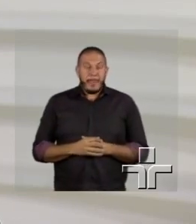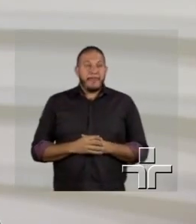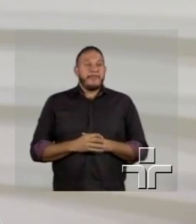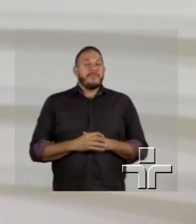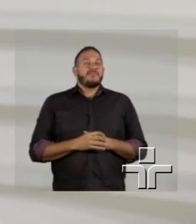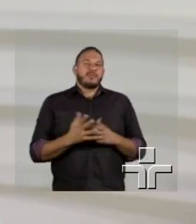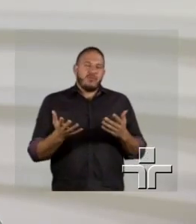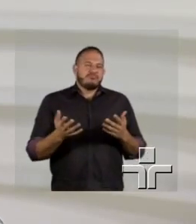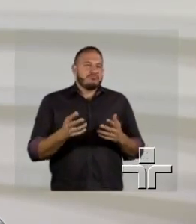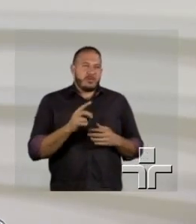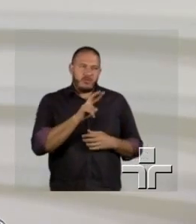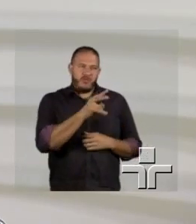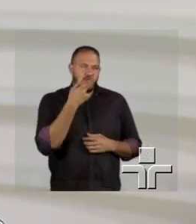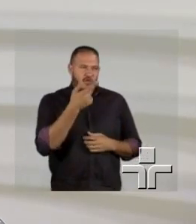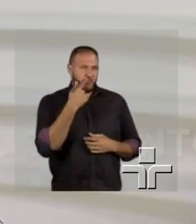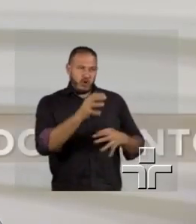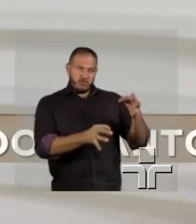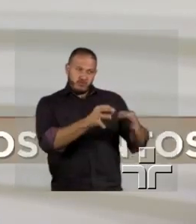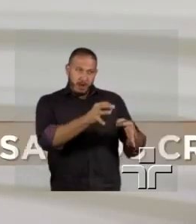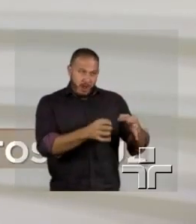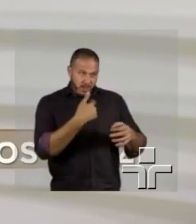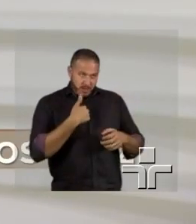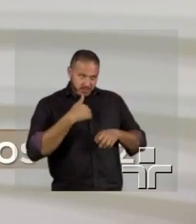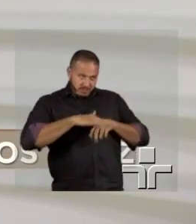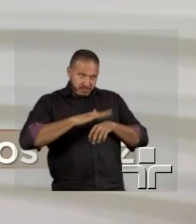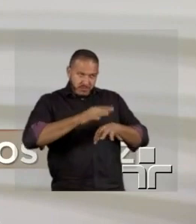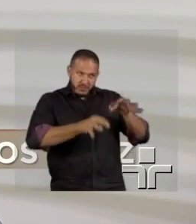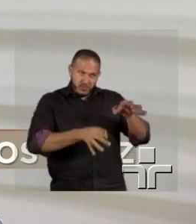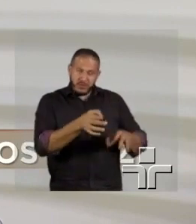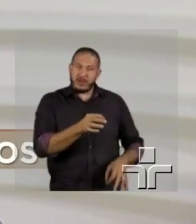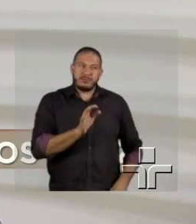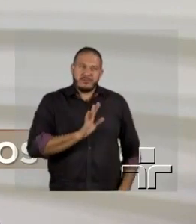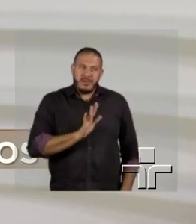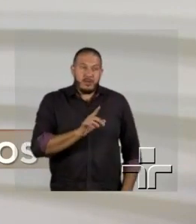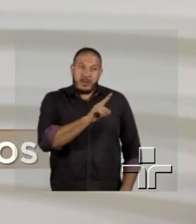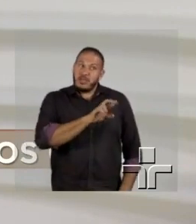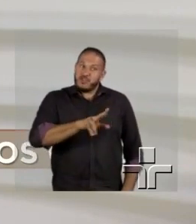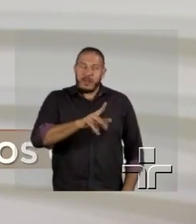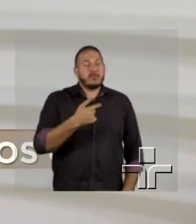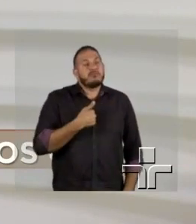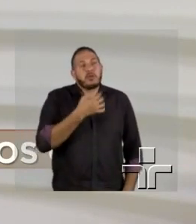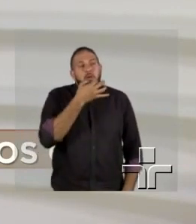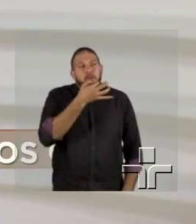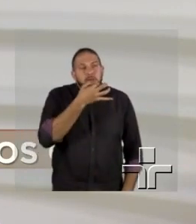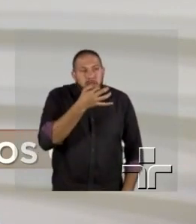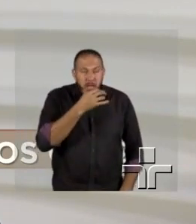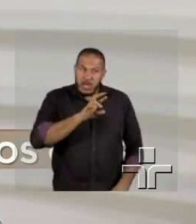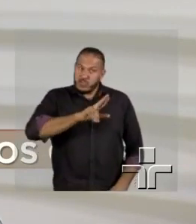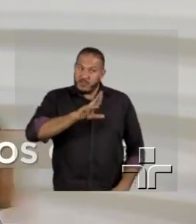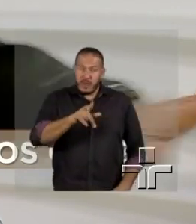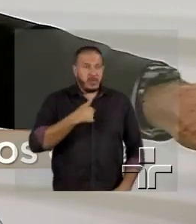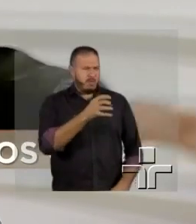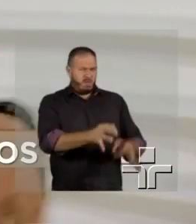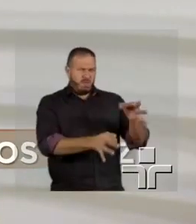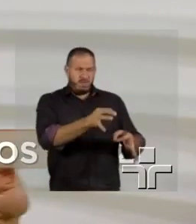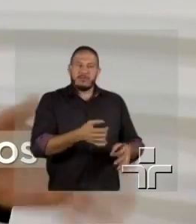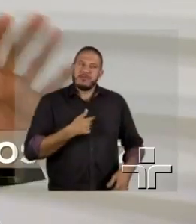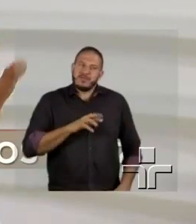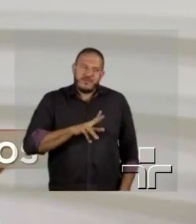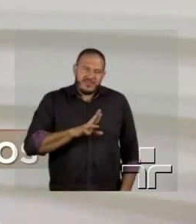pai e a mãe em casa. Você tem um monte de valores também para transmitir. E quando você coloca isso dentro da